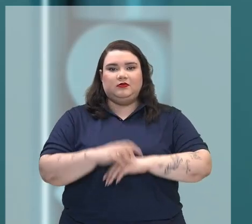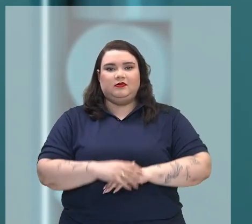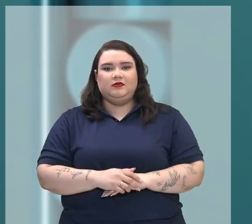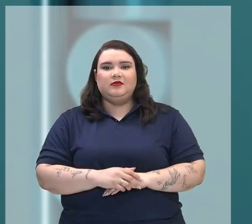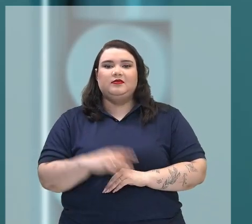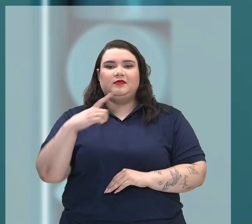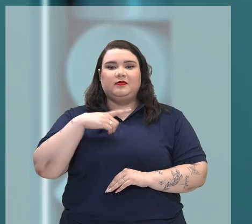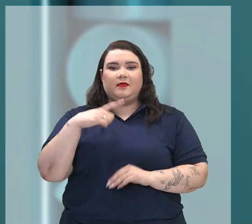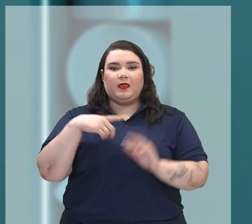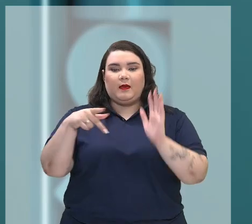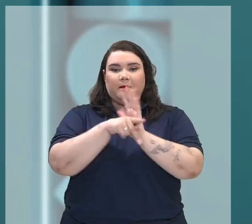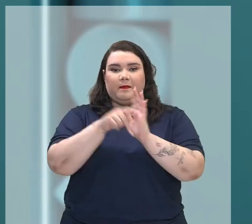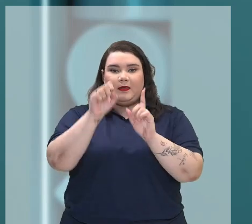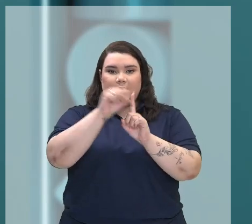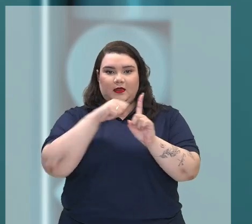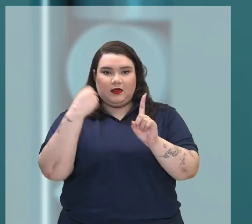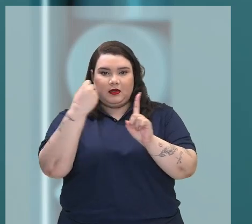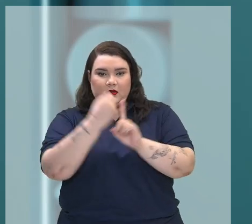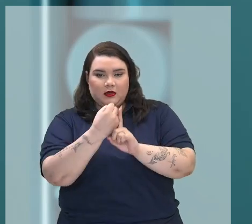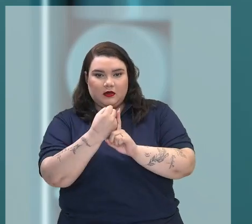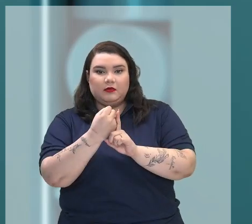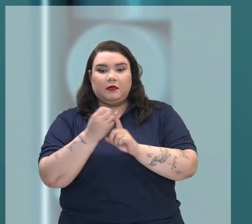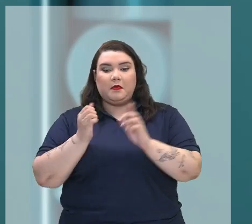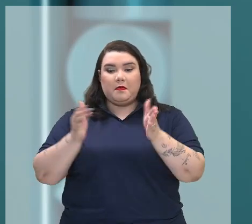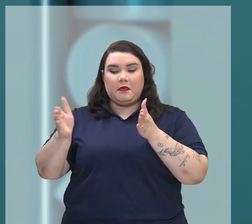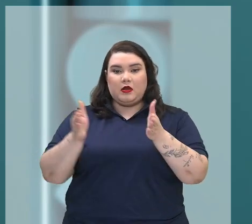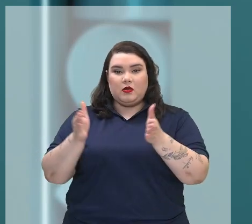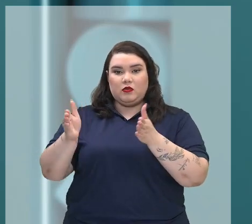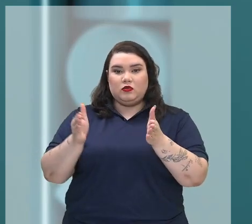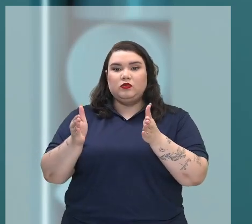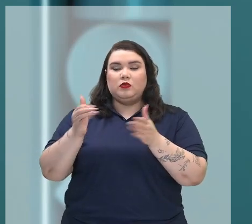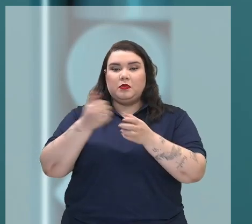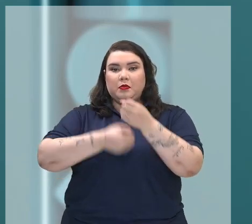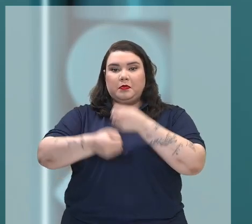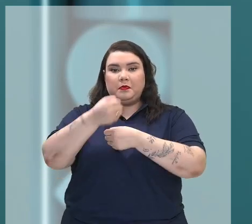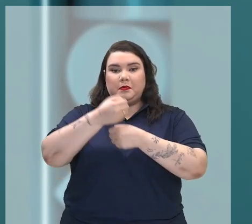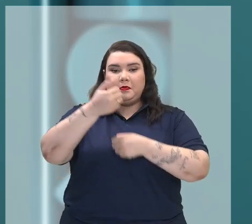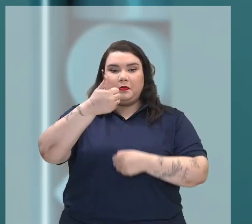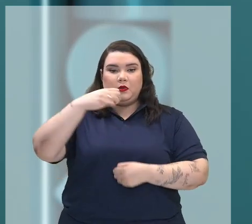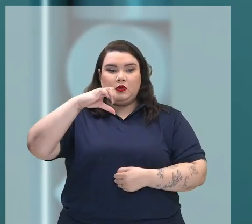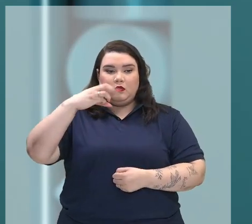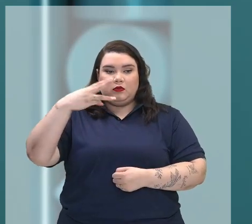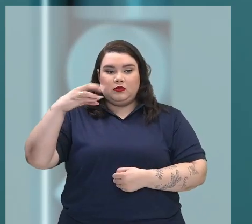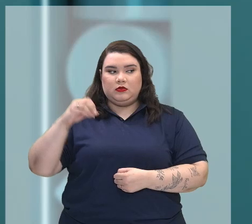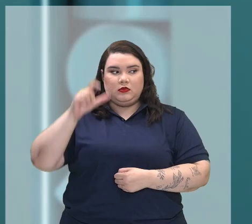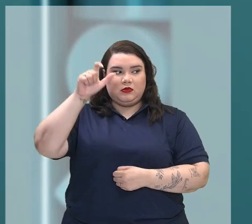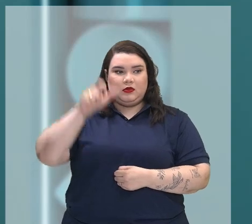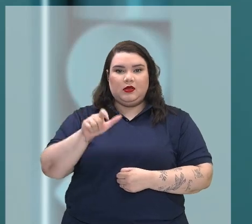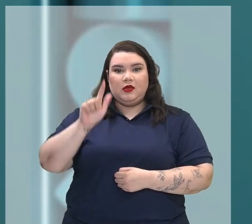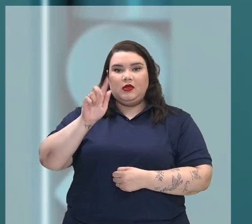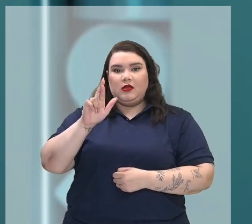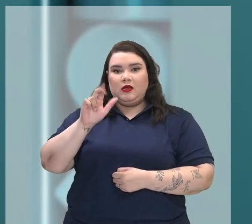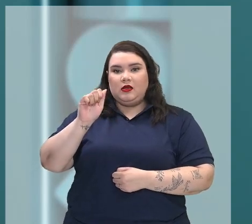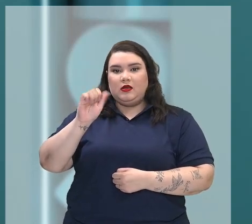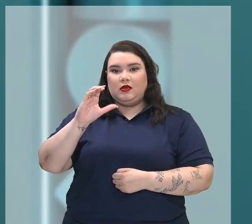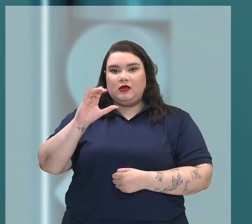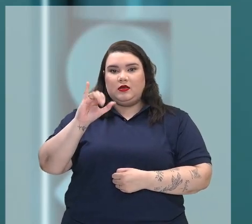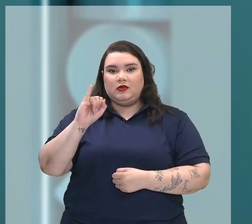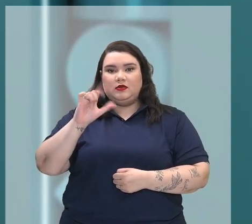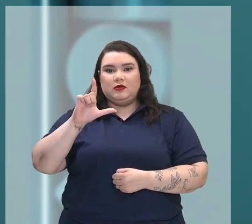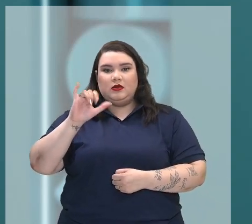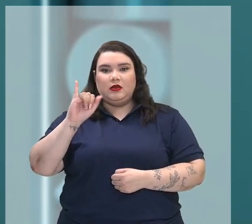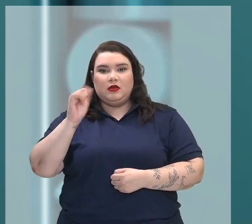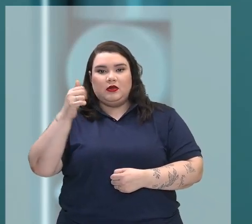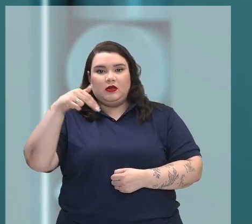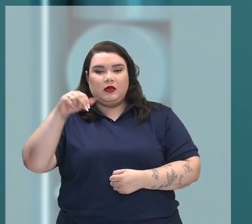da sociedade. Na década de 30, principalmente, quando Graciliano ele escreve todo esse contexto,